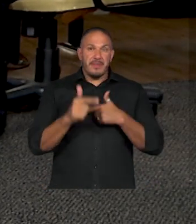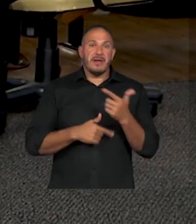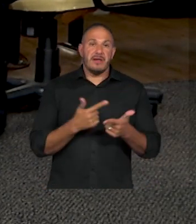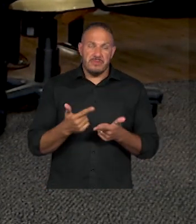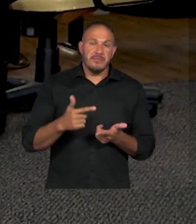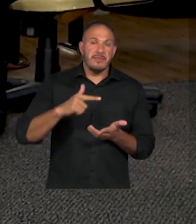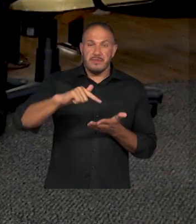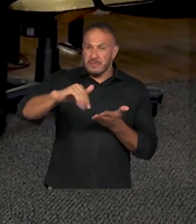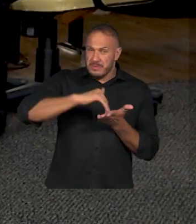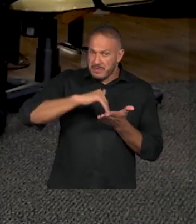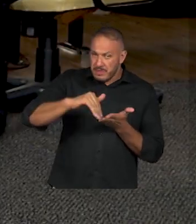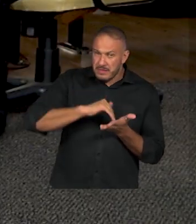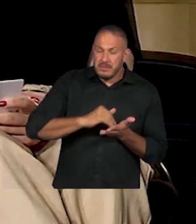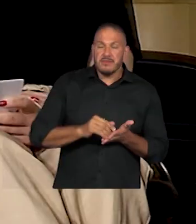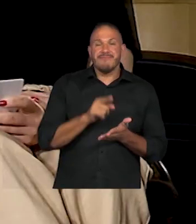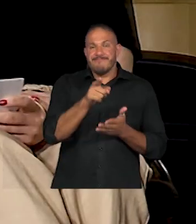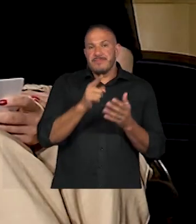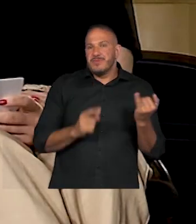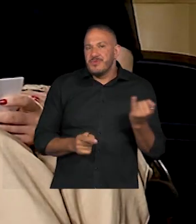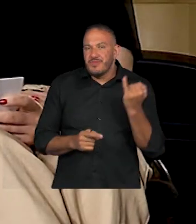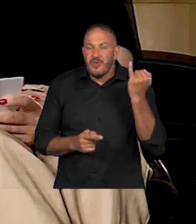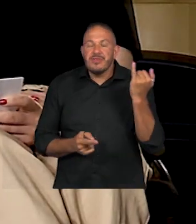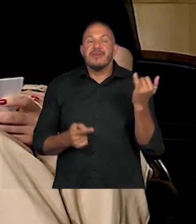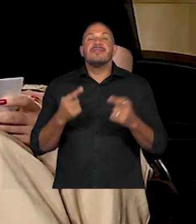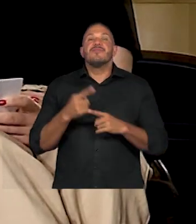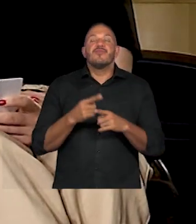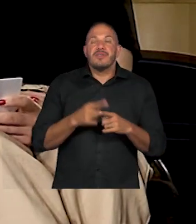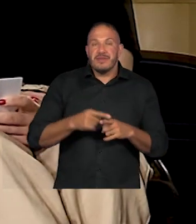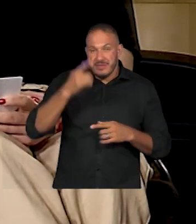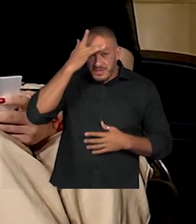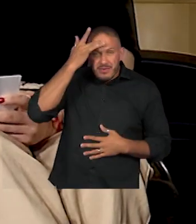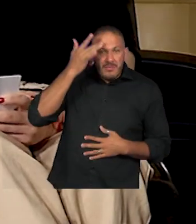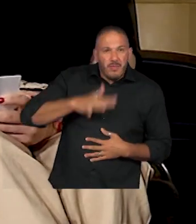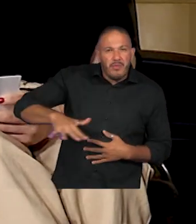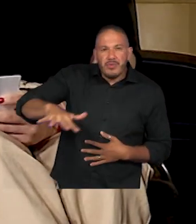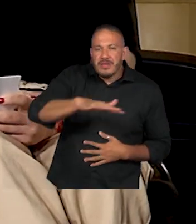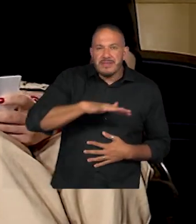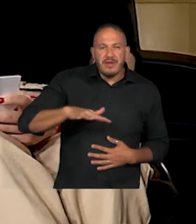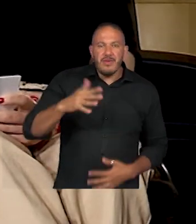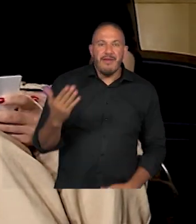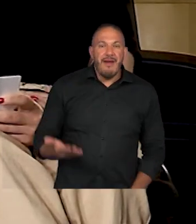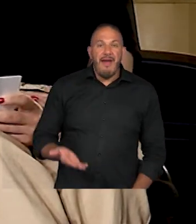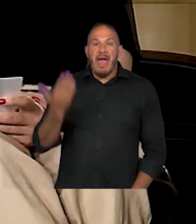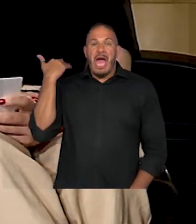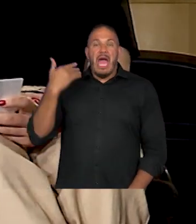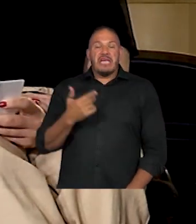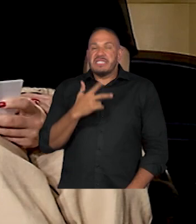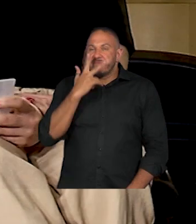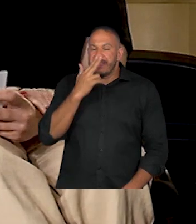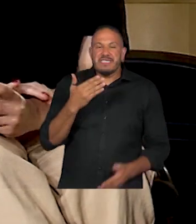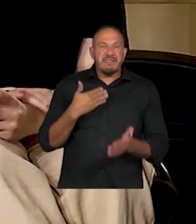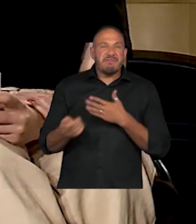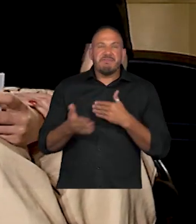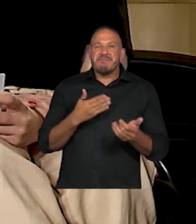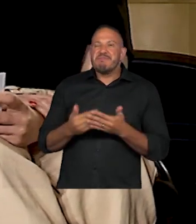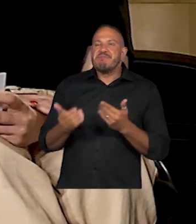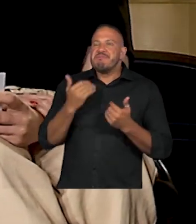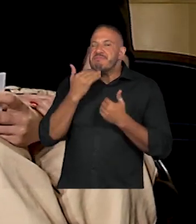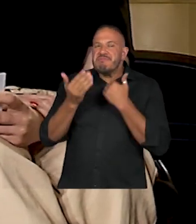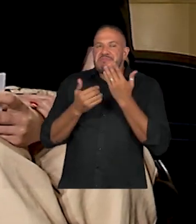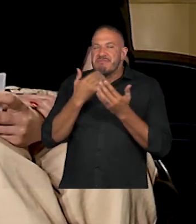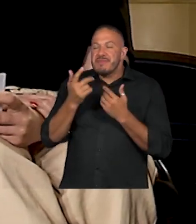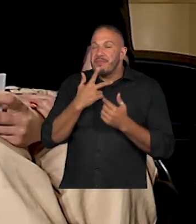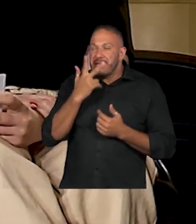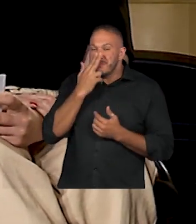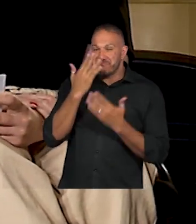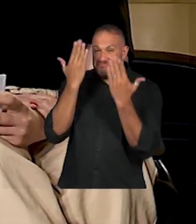importantíssimo porque entra numa população que até então estava totalmente desprestigiada, né? Era